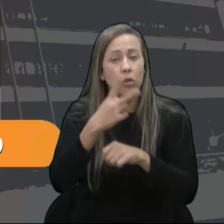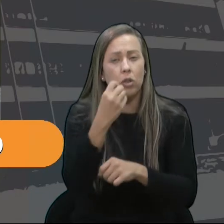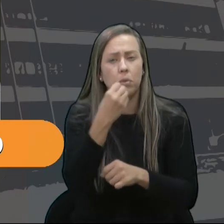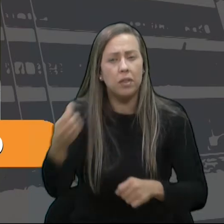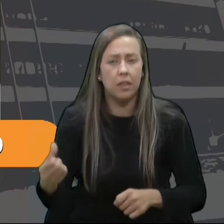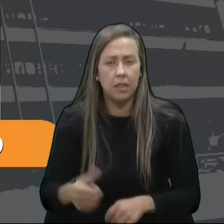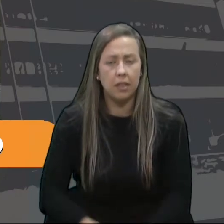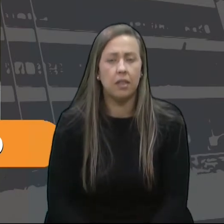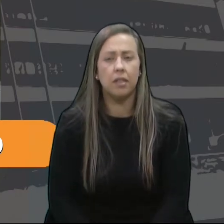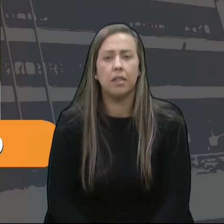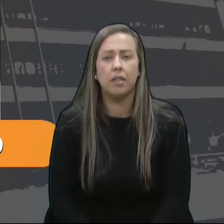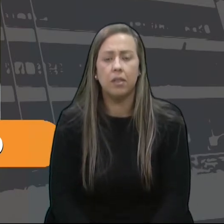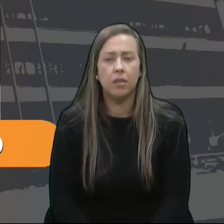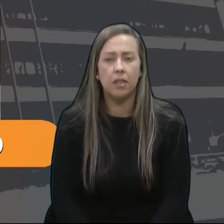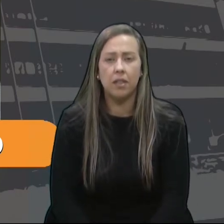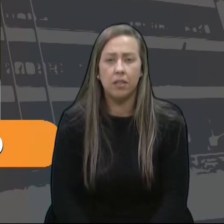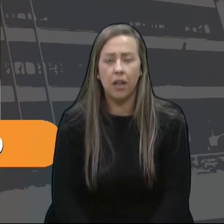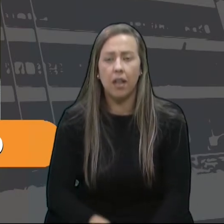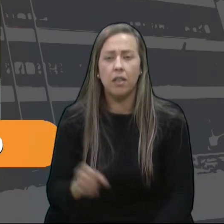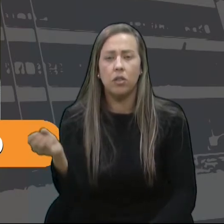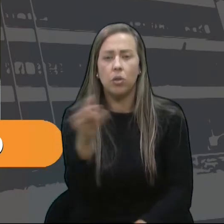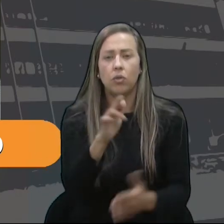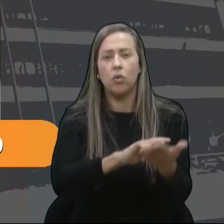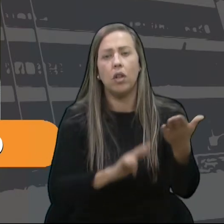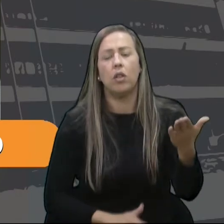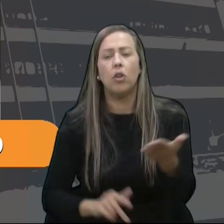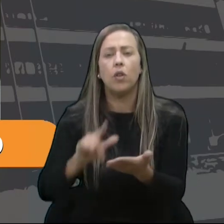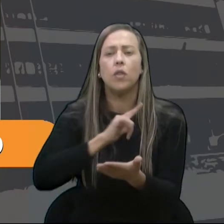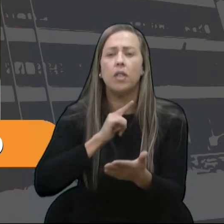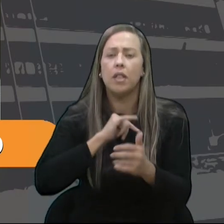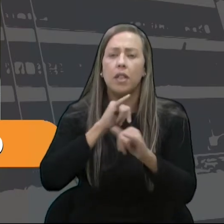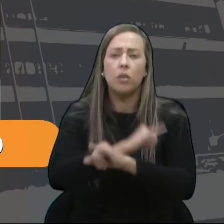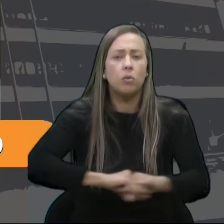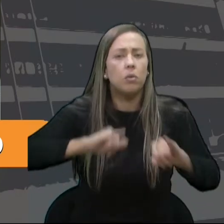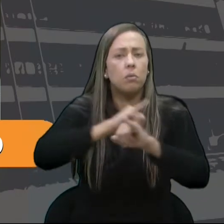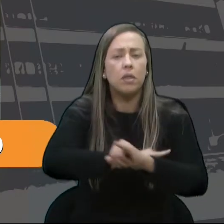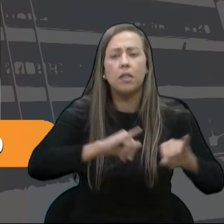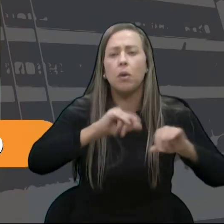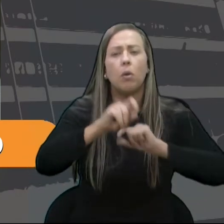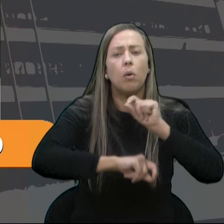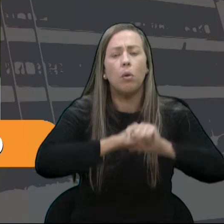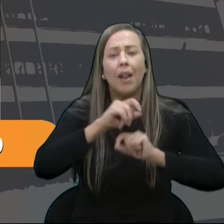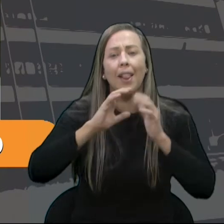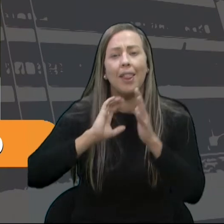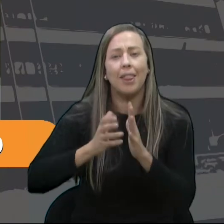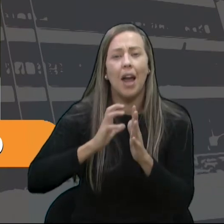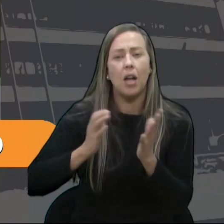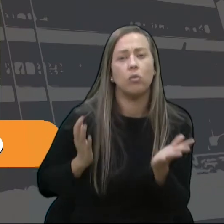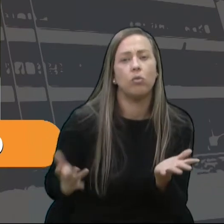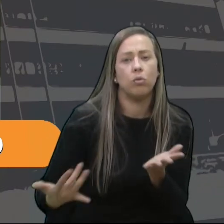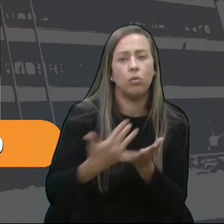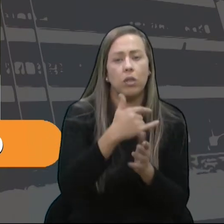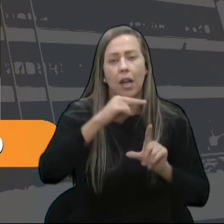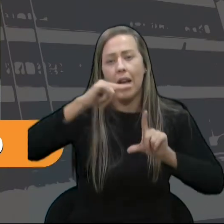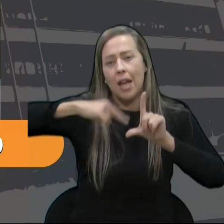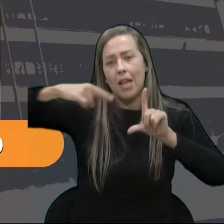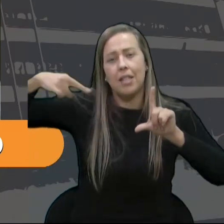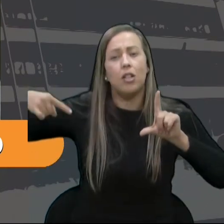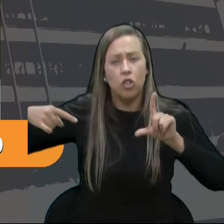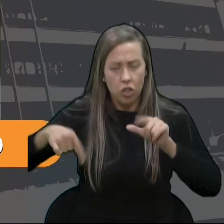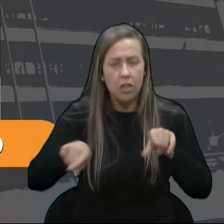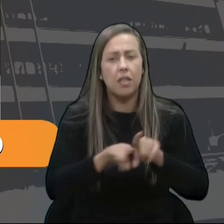2006. Nesse novo relatório, a gente tem ali informações com base em dados, em estatísticas, né? É óbvio